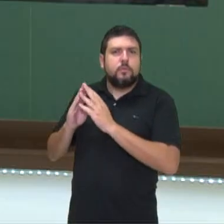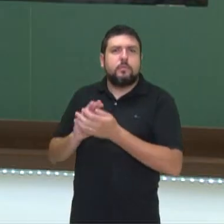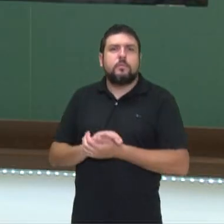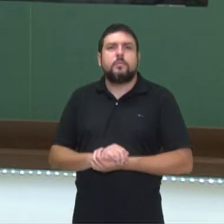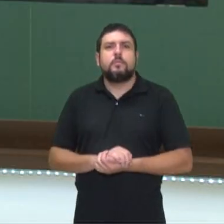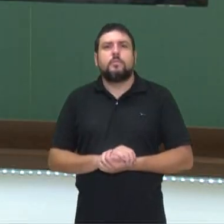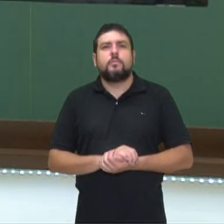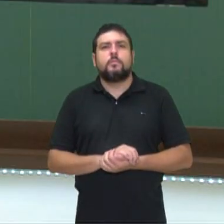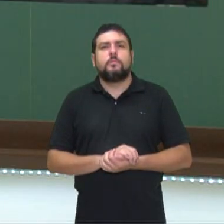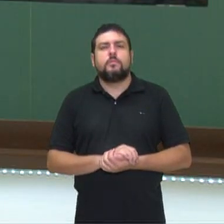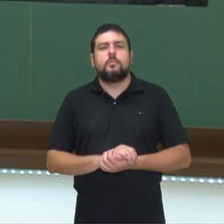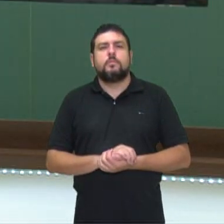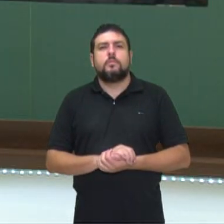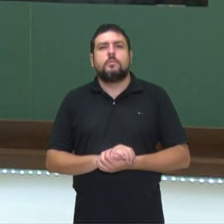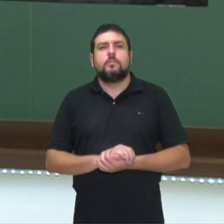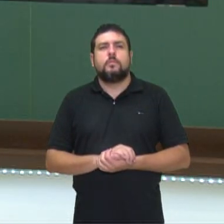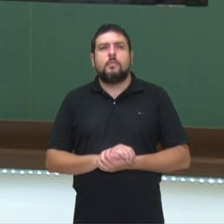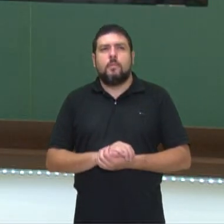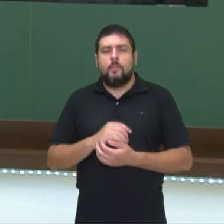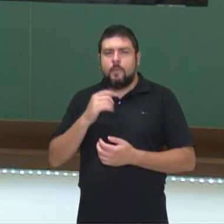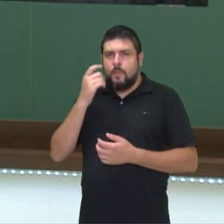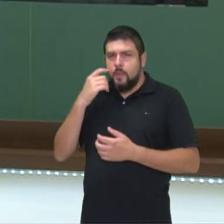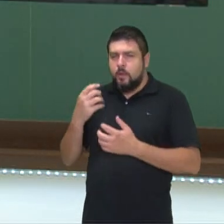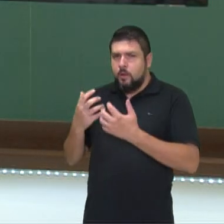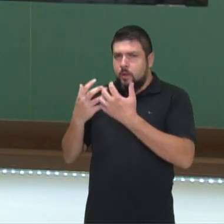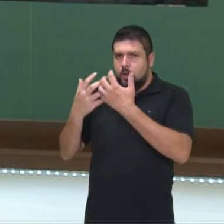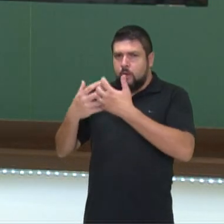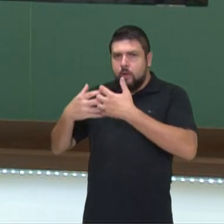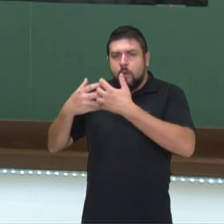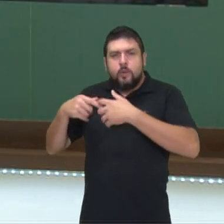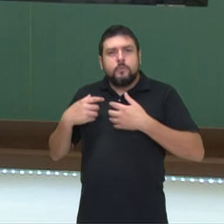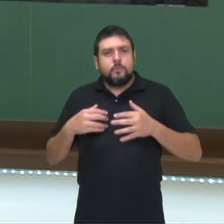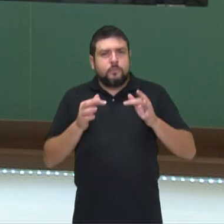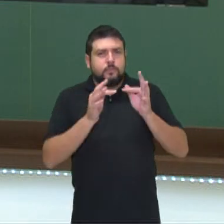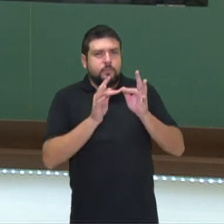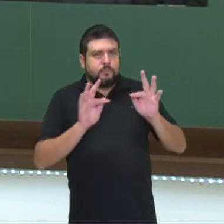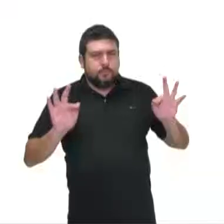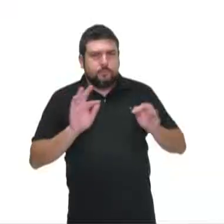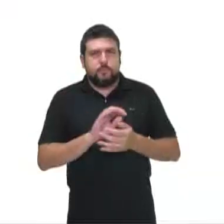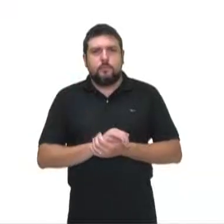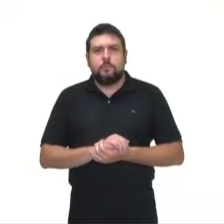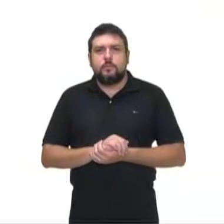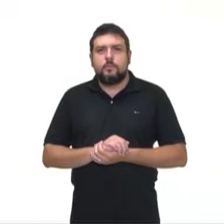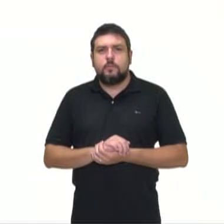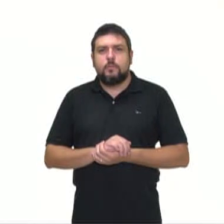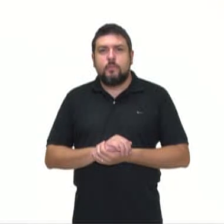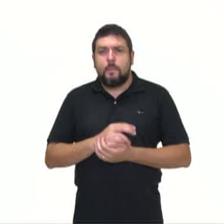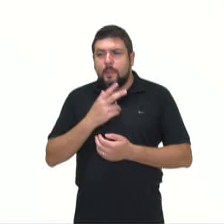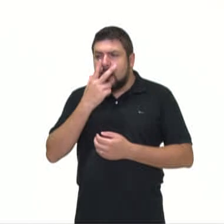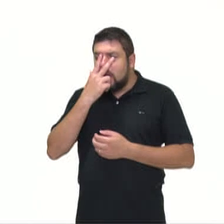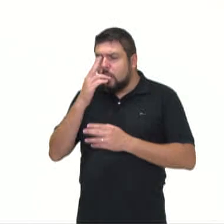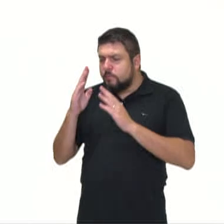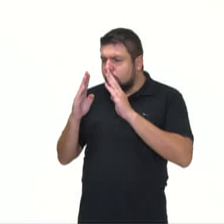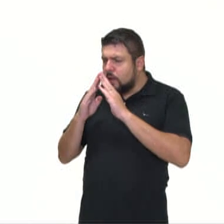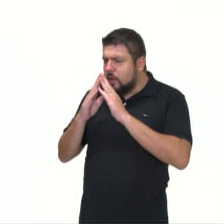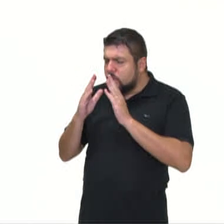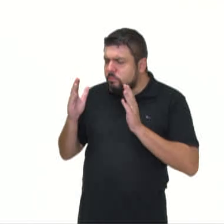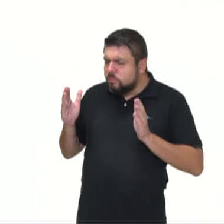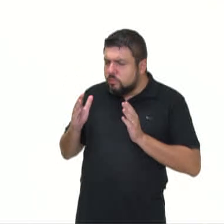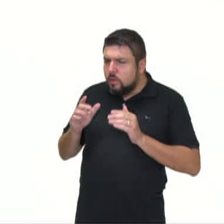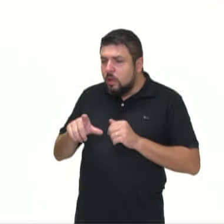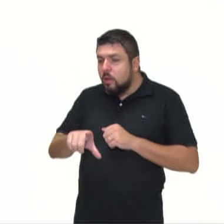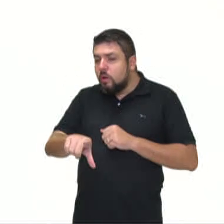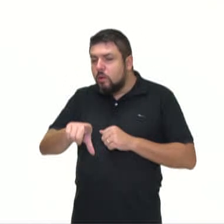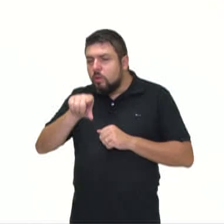Vamos refletir sobre um enunciado, uma oração do nosso quadrinho. Achava sua morada pequena e escolheu um